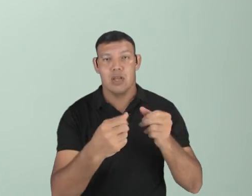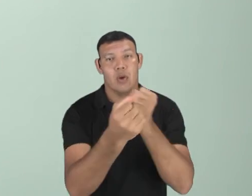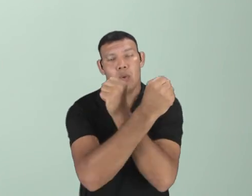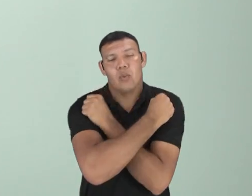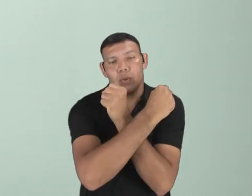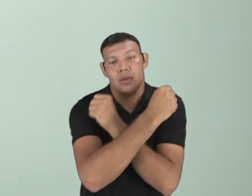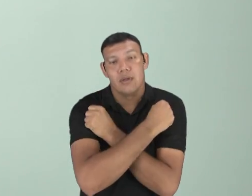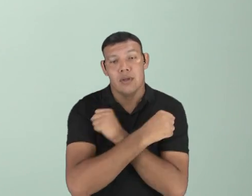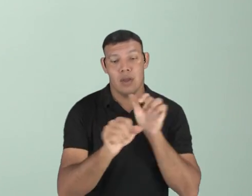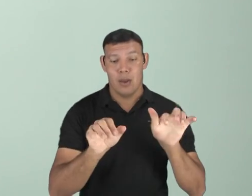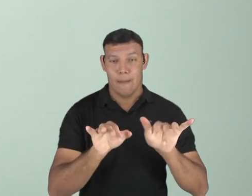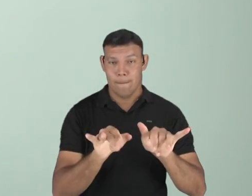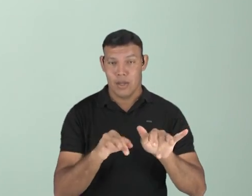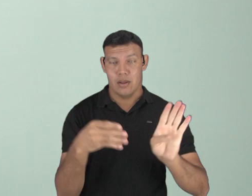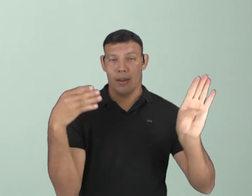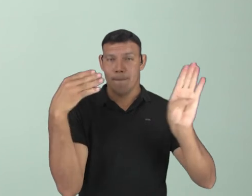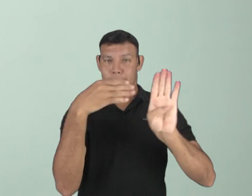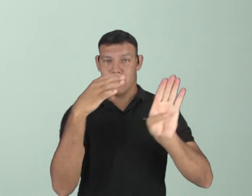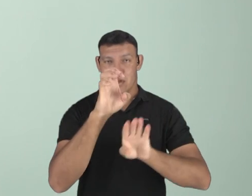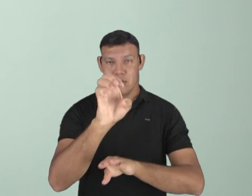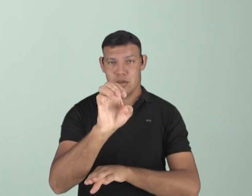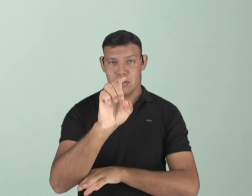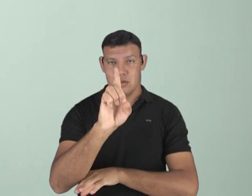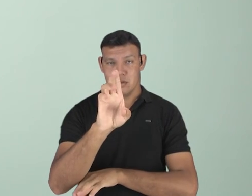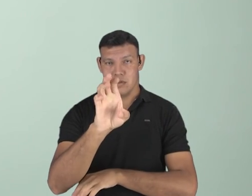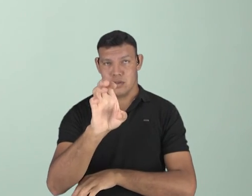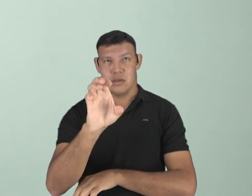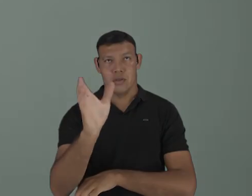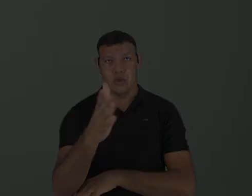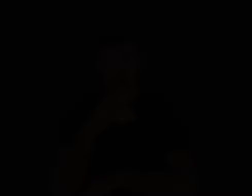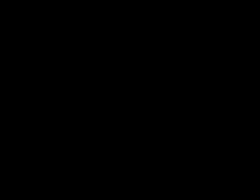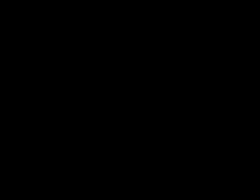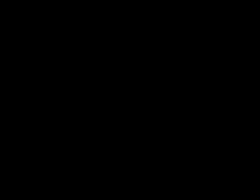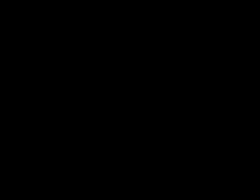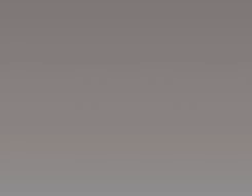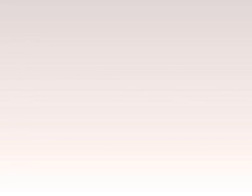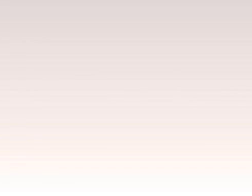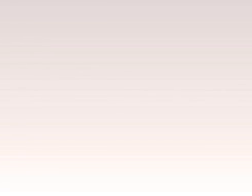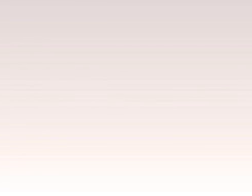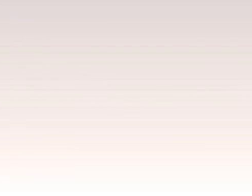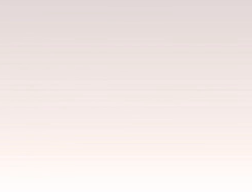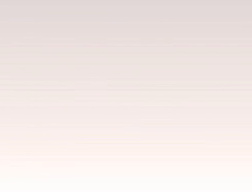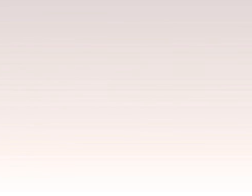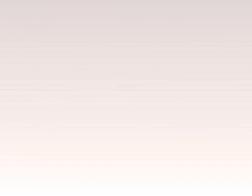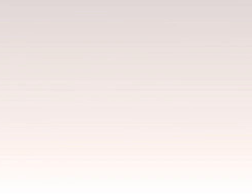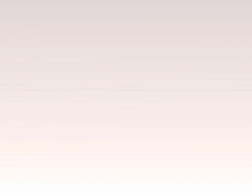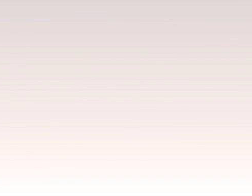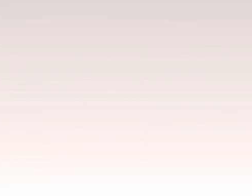acesse a plataforma eduque.ac.